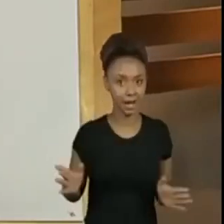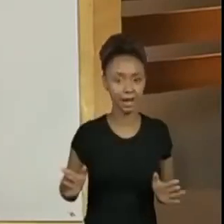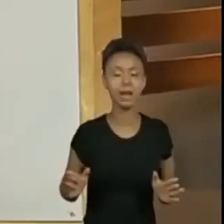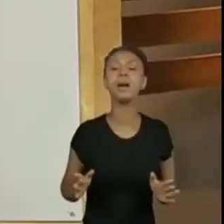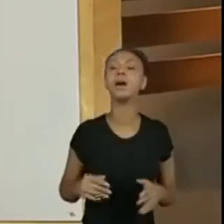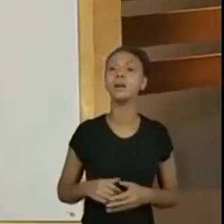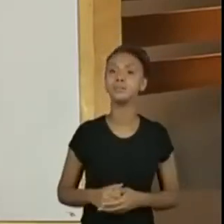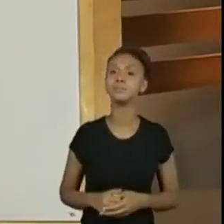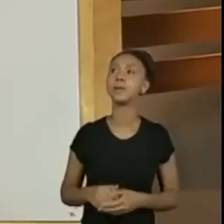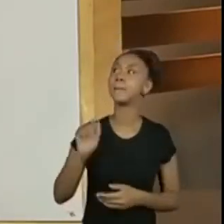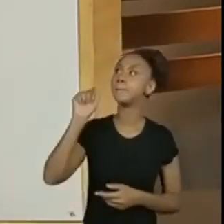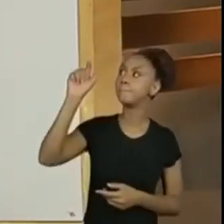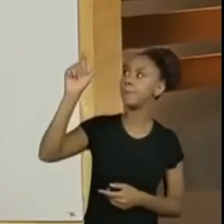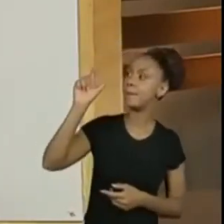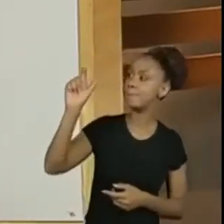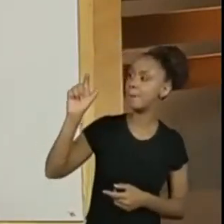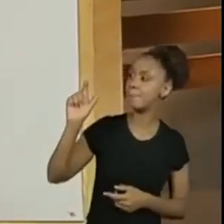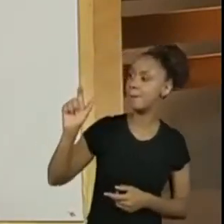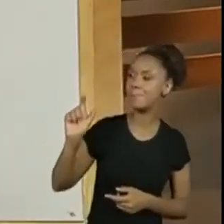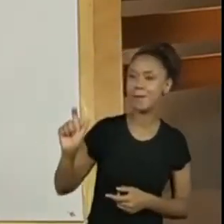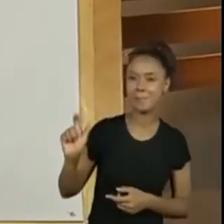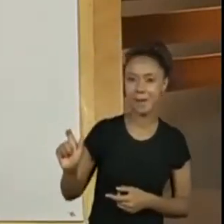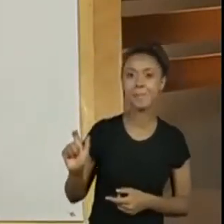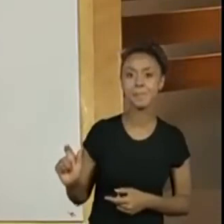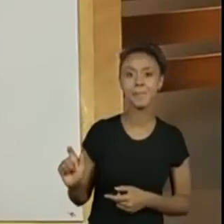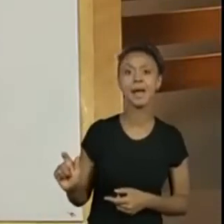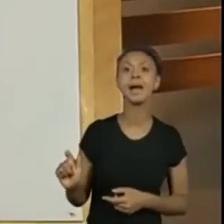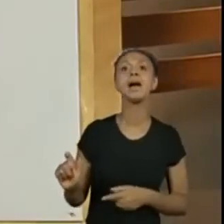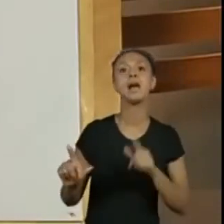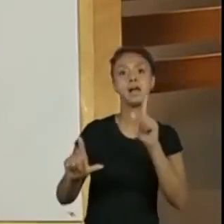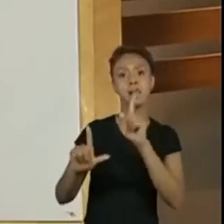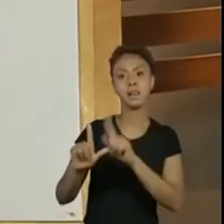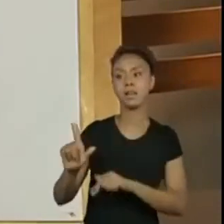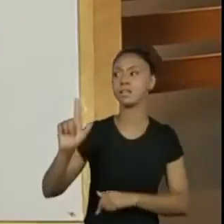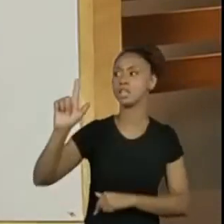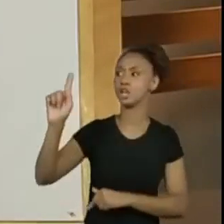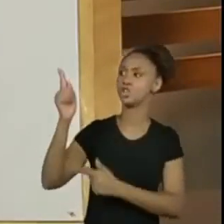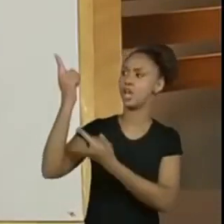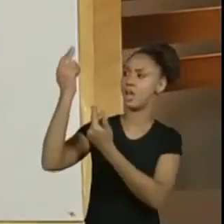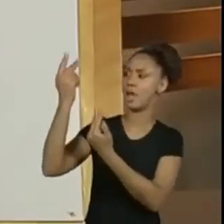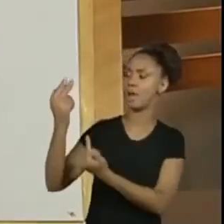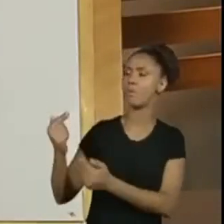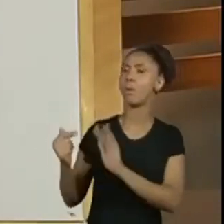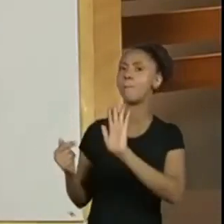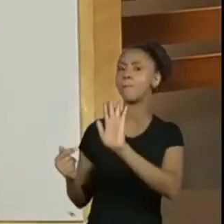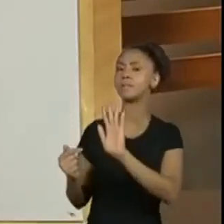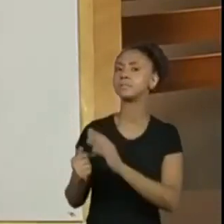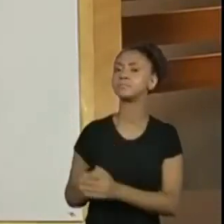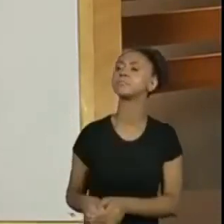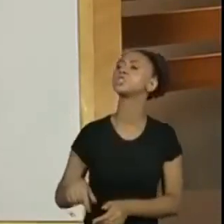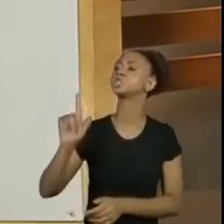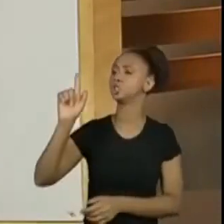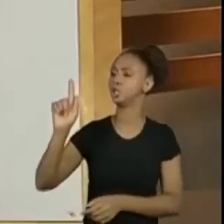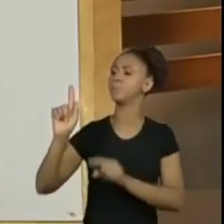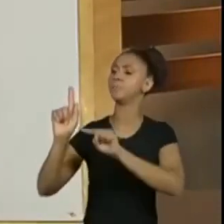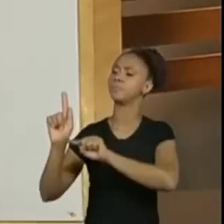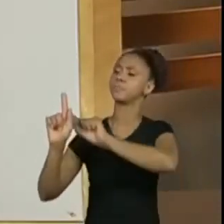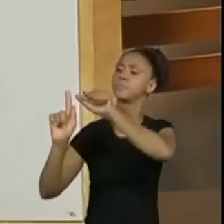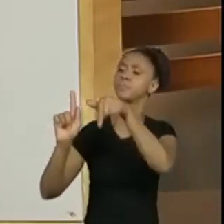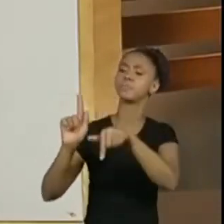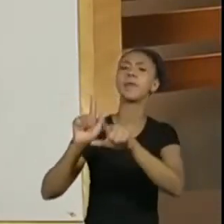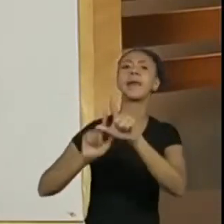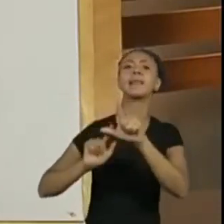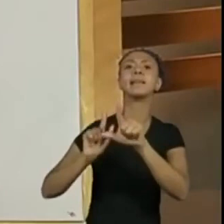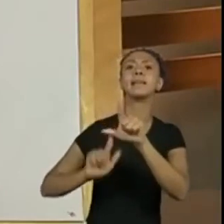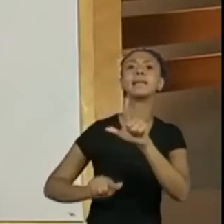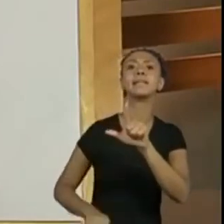todas as palavras marcadas, destacadas, têm a letra G. Agora eu quero que vocês olhem para a próxima letra.